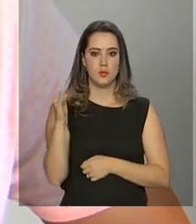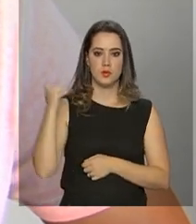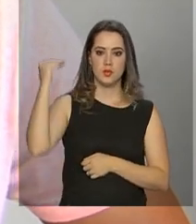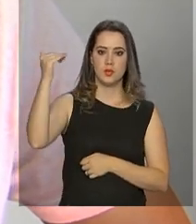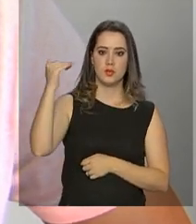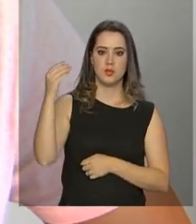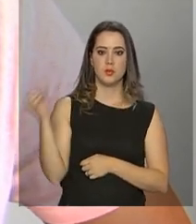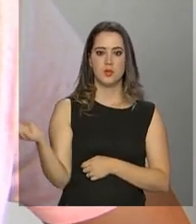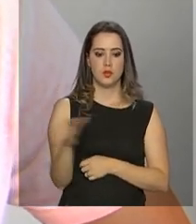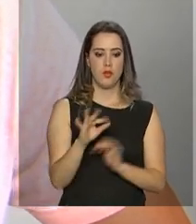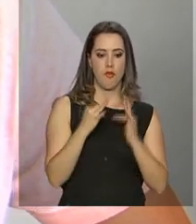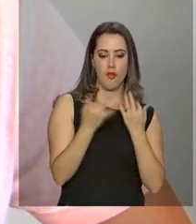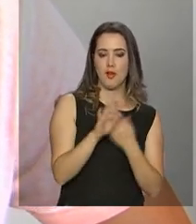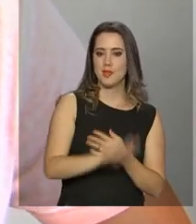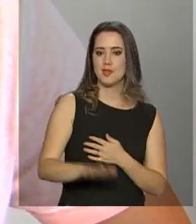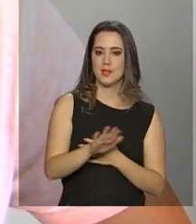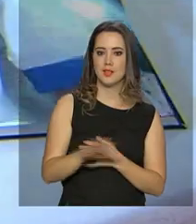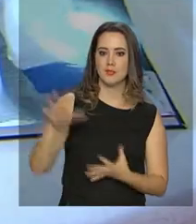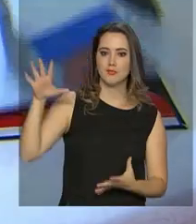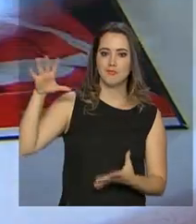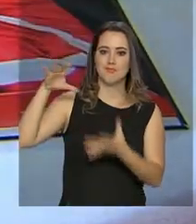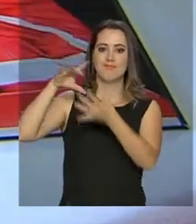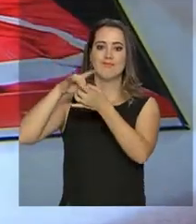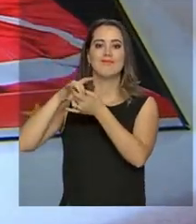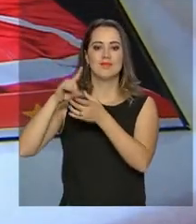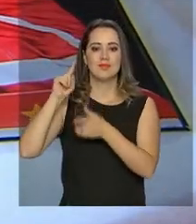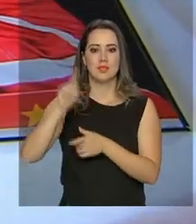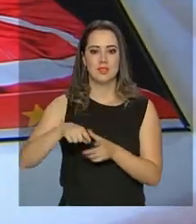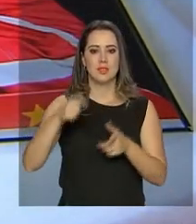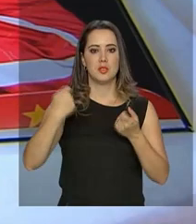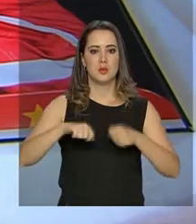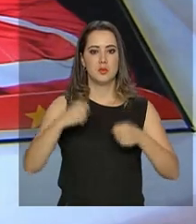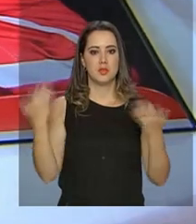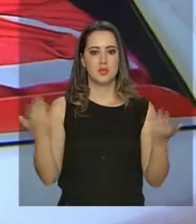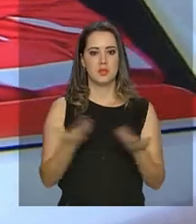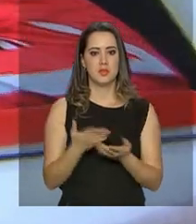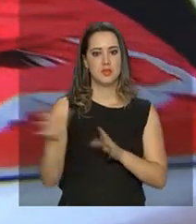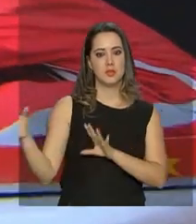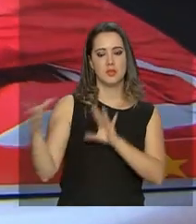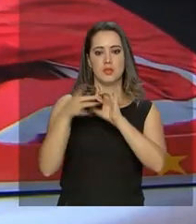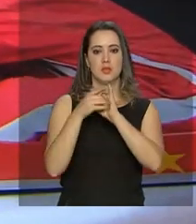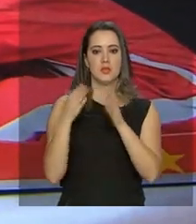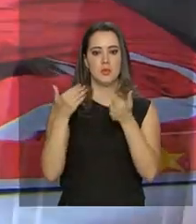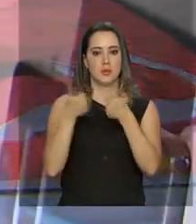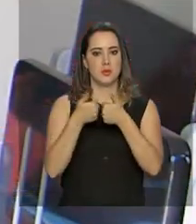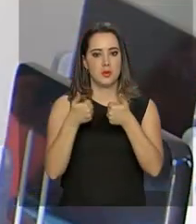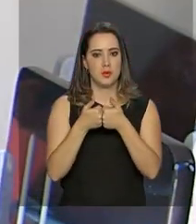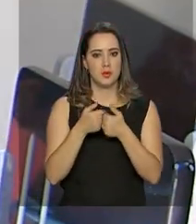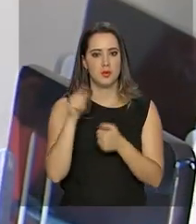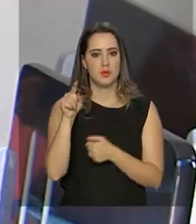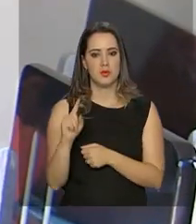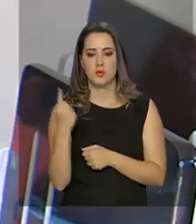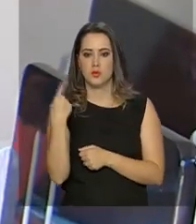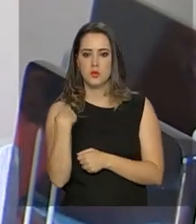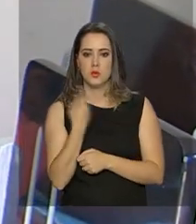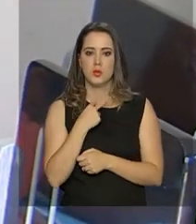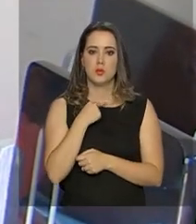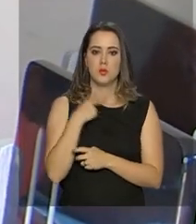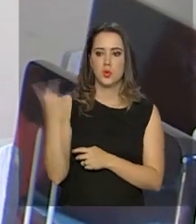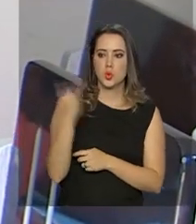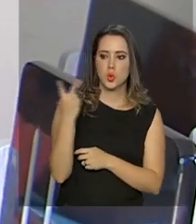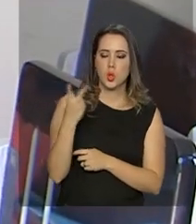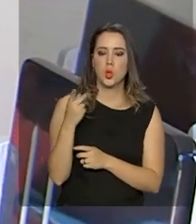assim como era um novo caminho para as duas crianças é necessário nesse primeiro momento um contato mais próximo quando não é possível com